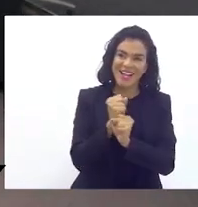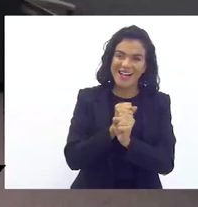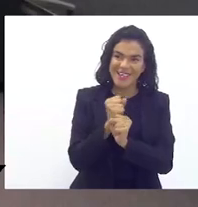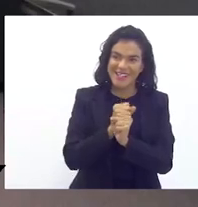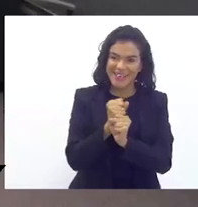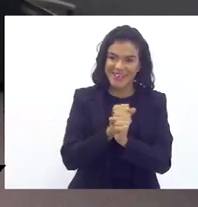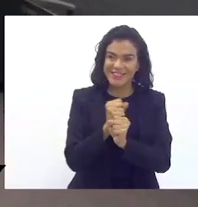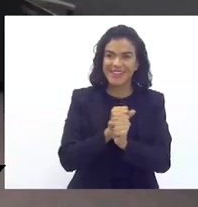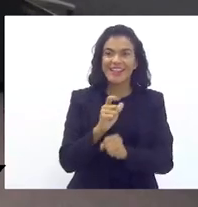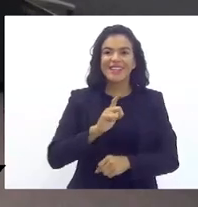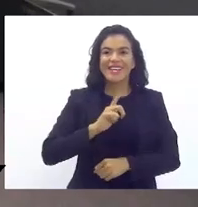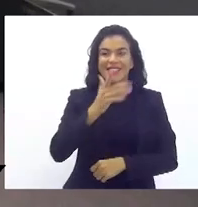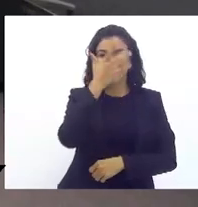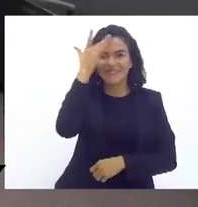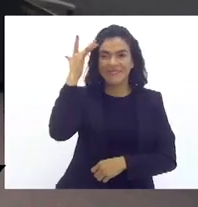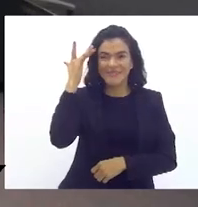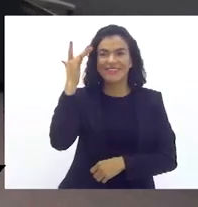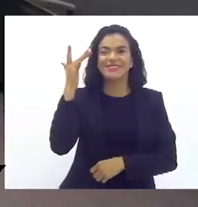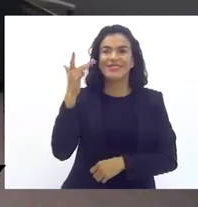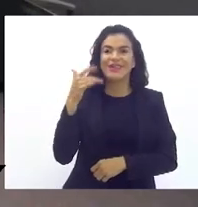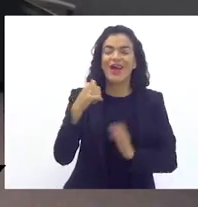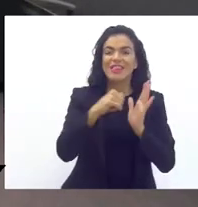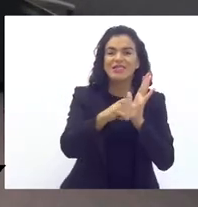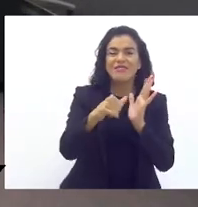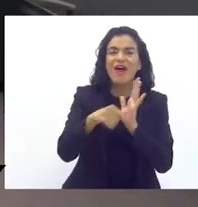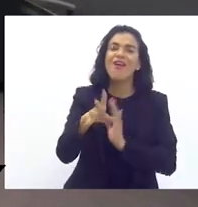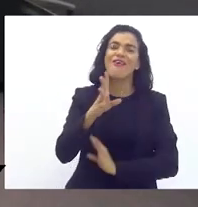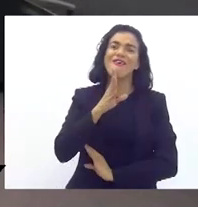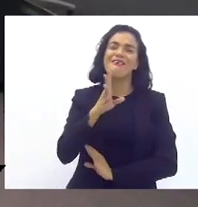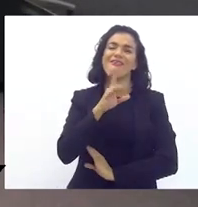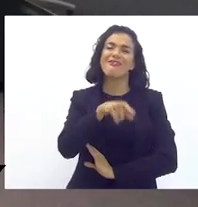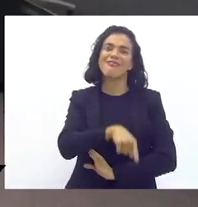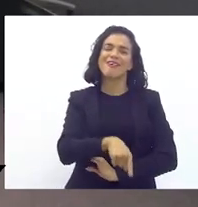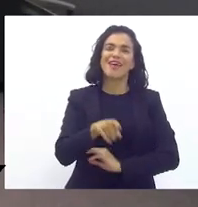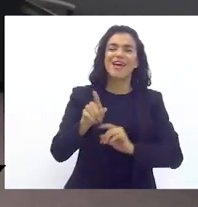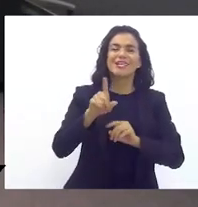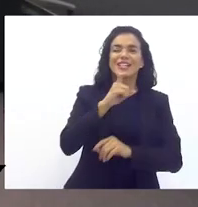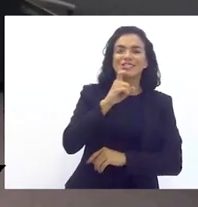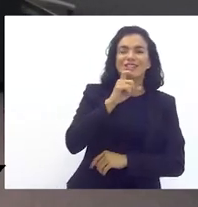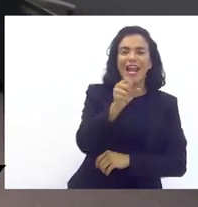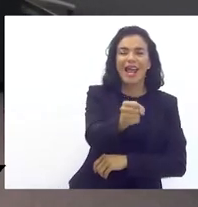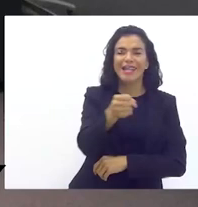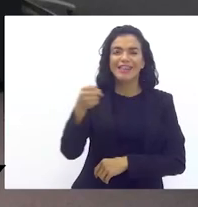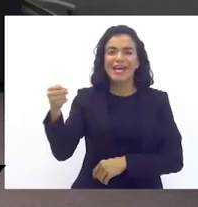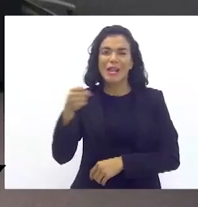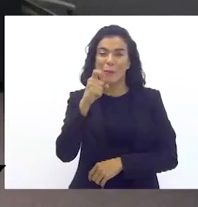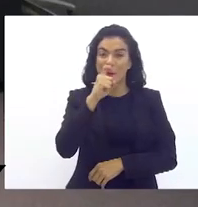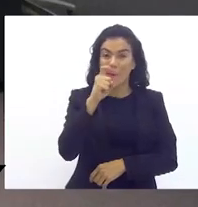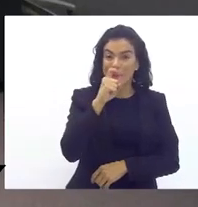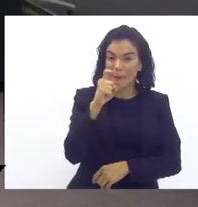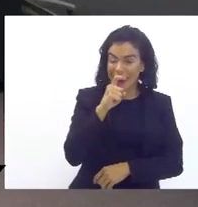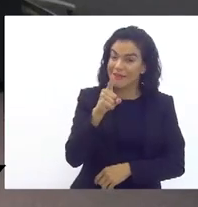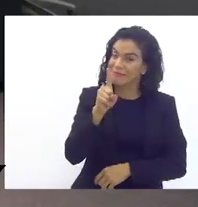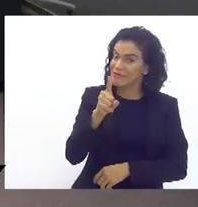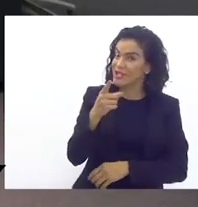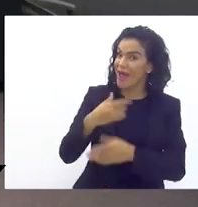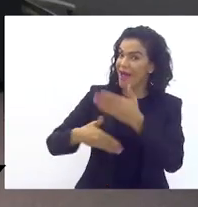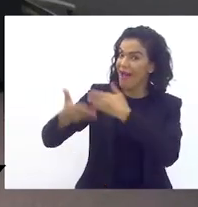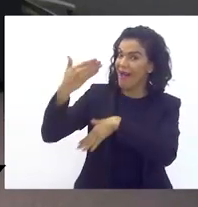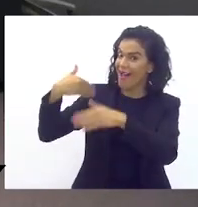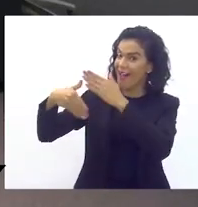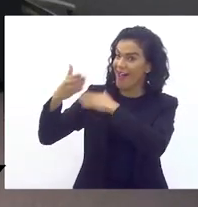tem gente que quem distribui desde vídeos Não mas eu já vi isso na geladeira do meu pai quando eu tinha 5 anos ele já é